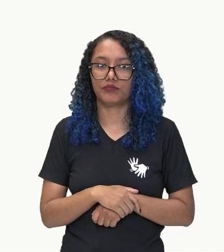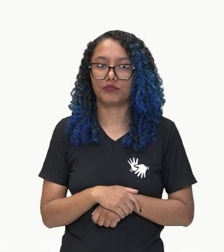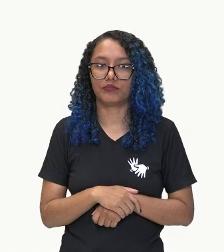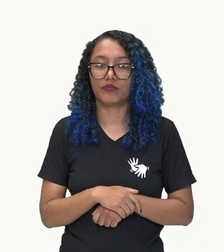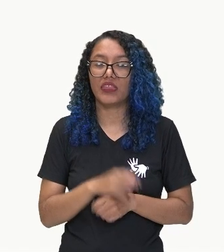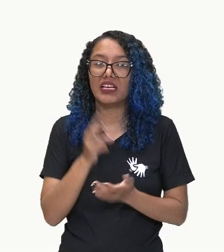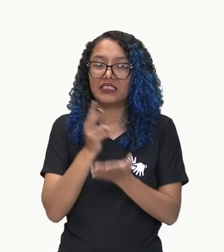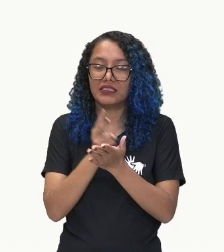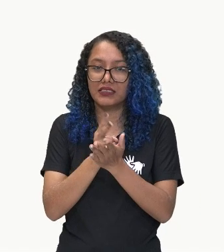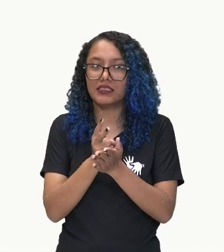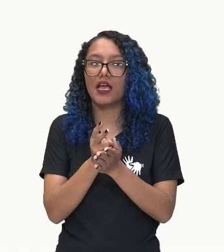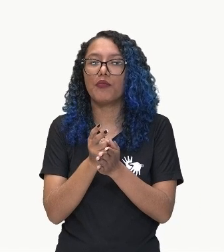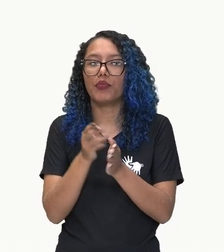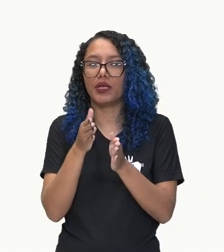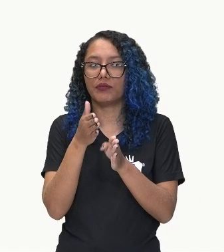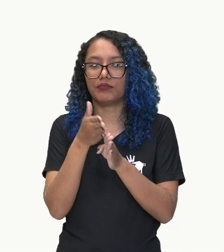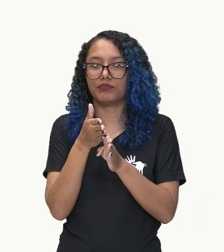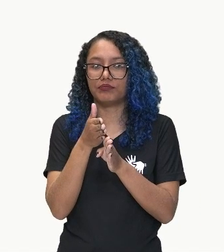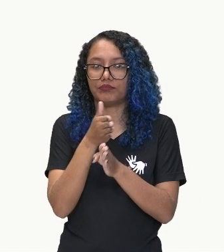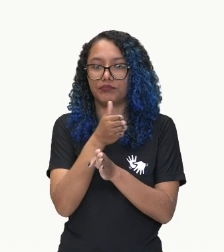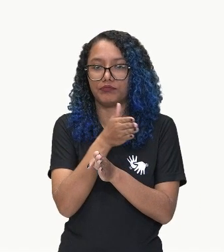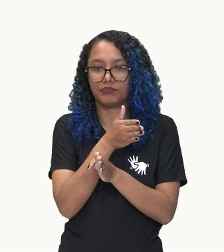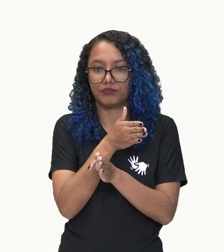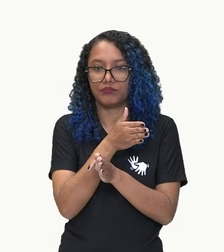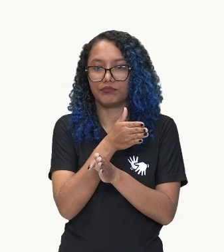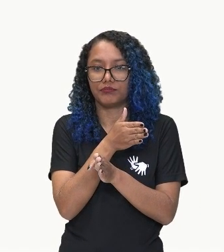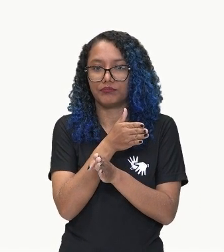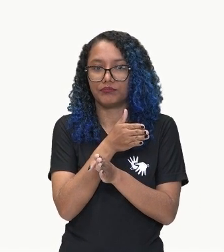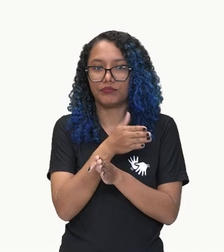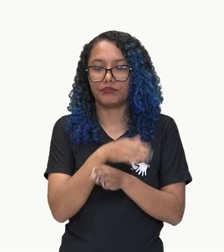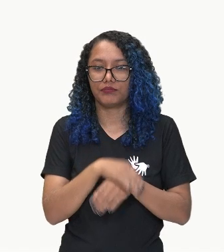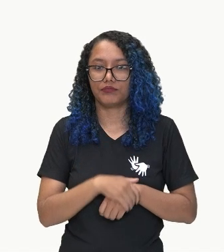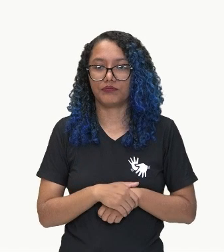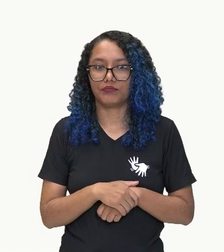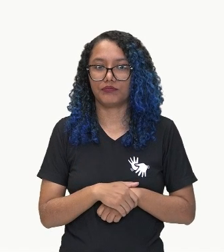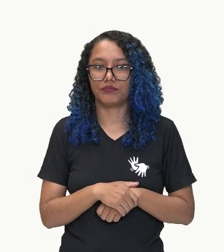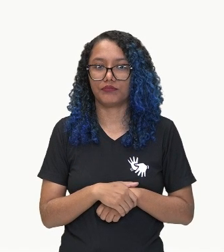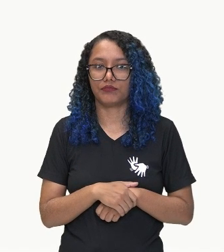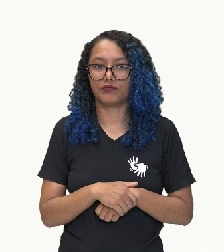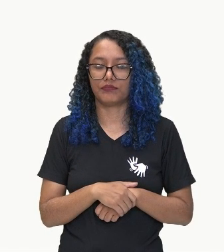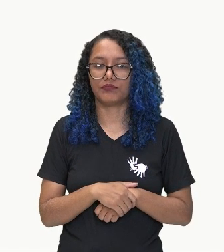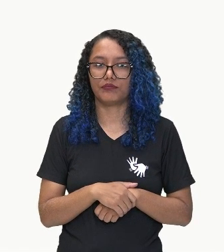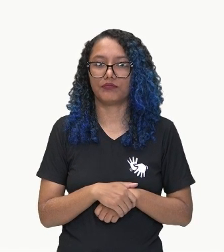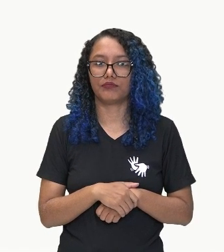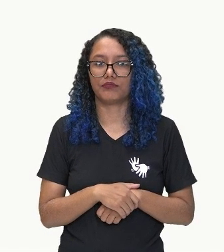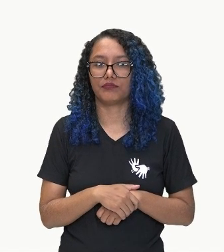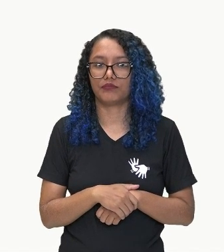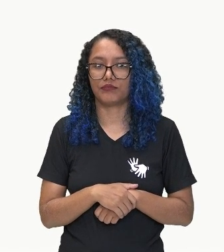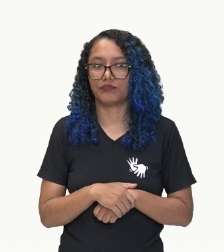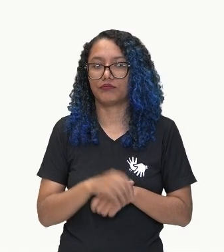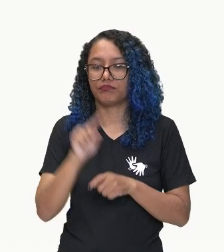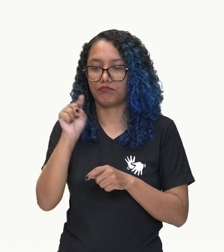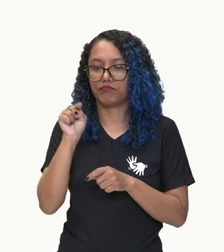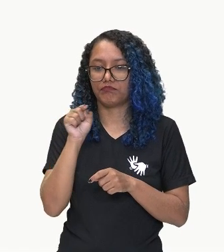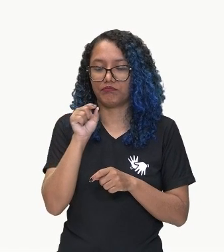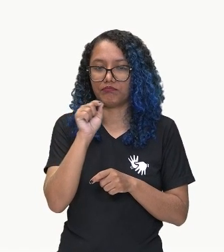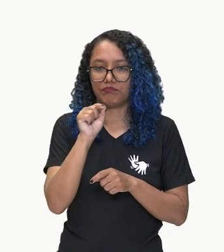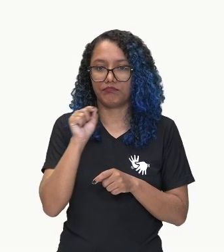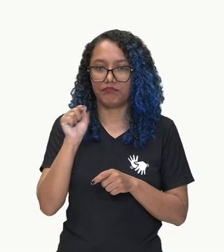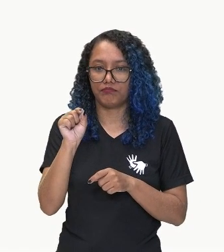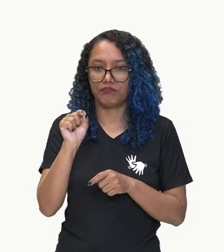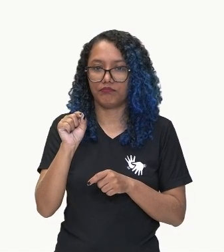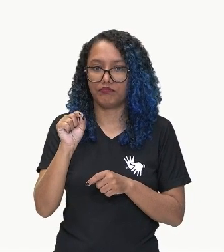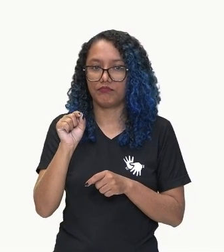da direita para a esquerda. Então, pode acrescentar a vírgula. Mas ficou aqui em